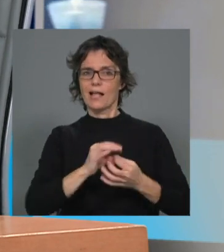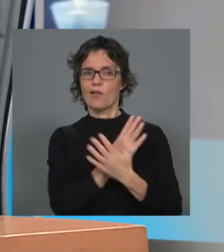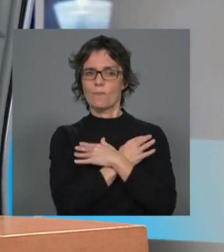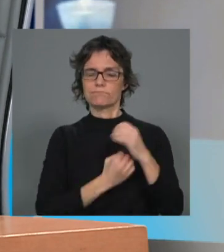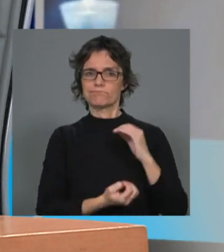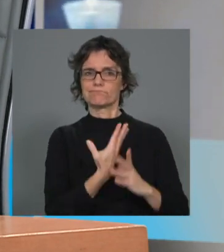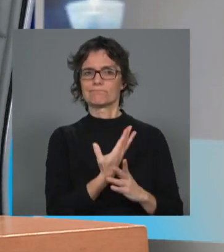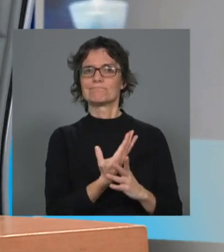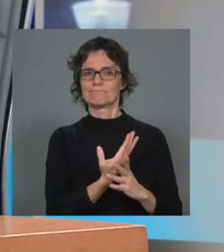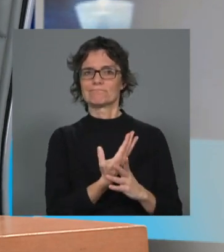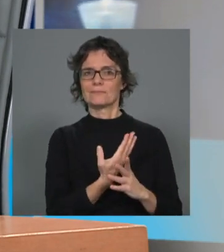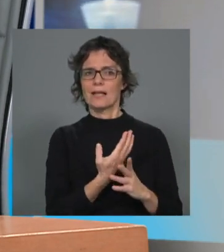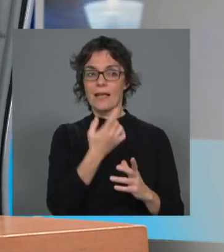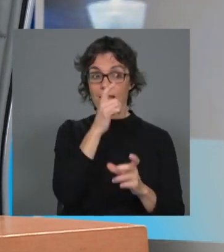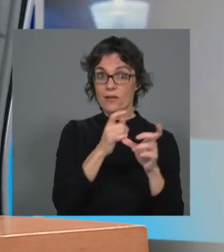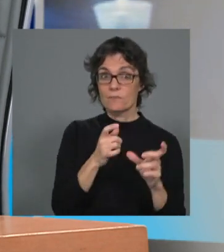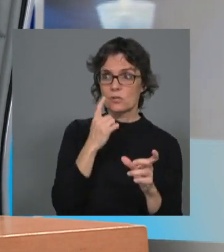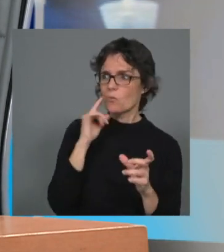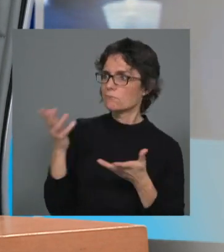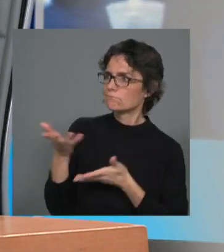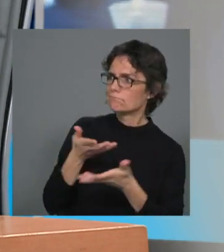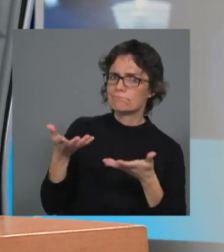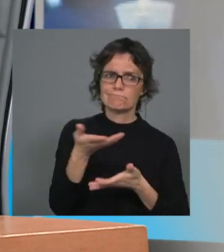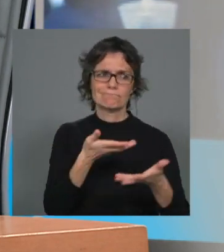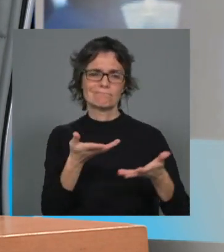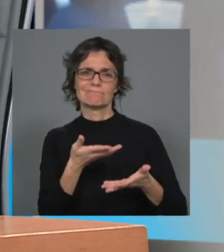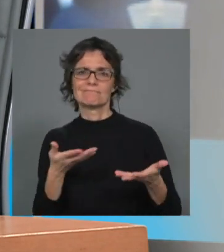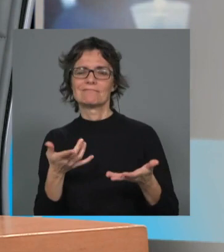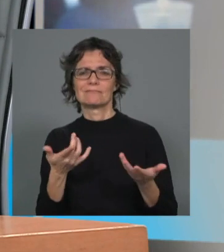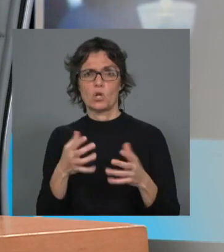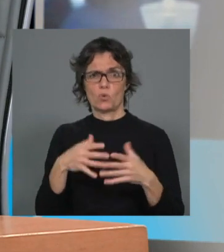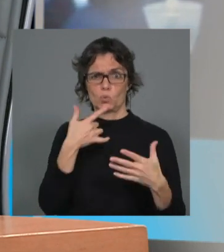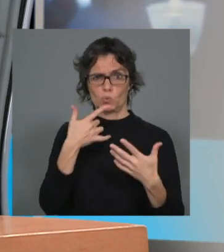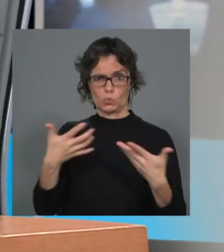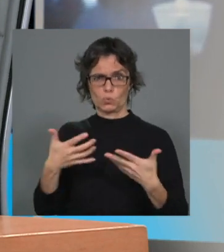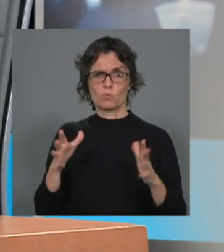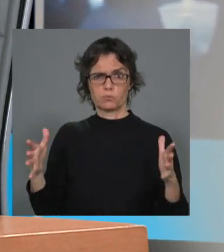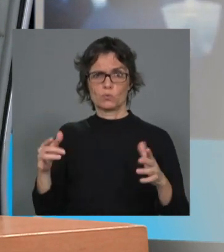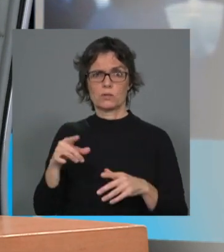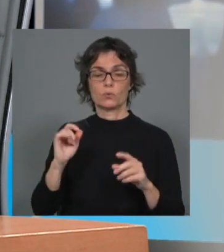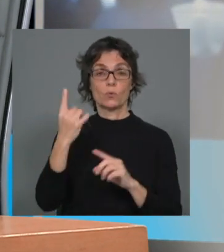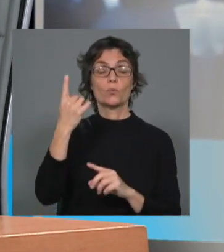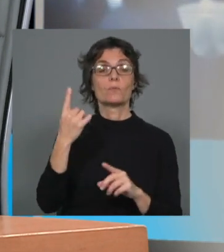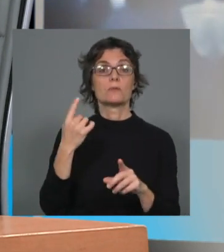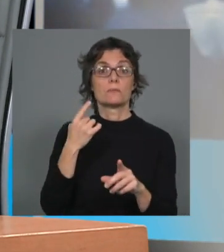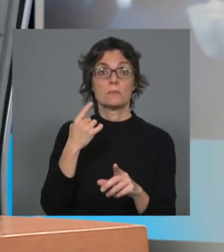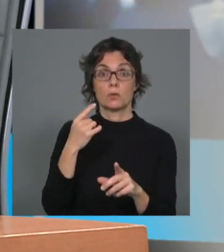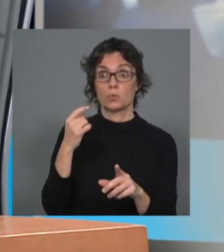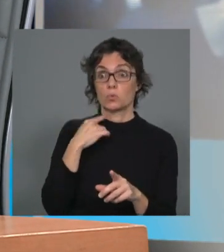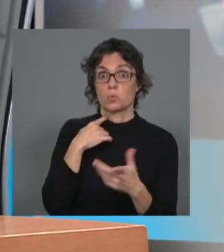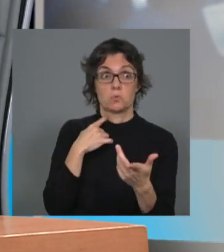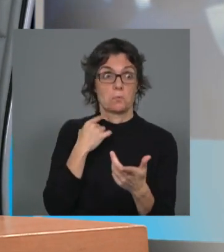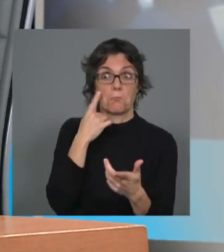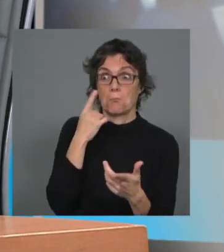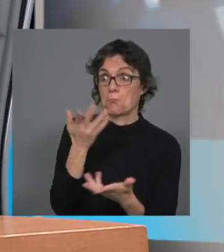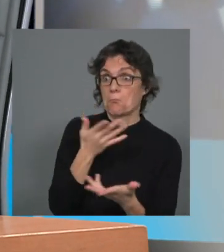as pessoas depois passavam a conhecer-se, era muita gente, não é? A maior parte das pessoas, ao princípio, no primeiro curso, eram desconhecidas, porque não eram só pessoas da Capela